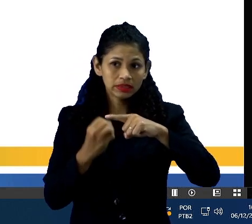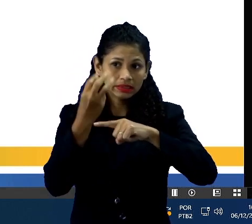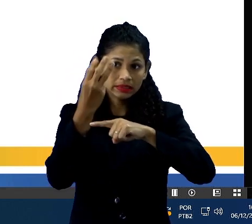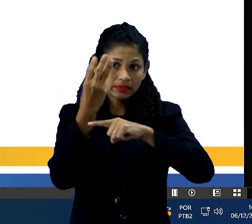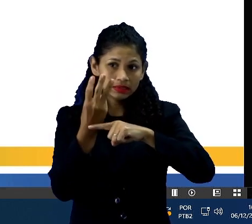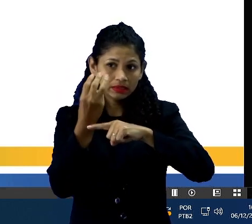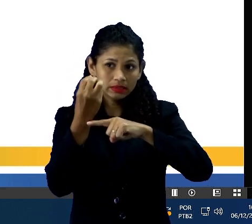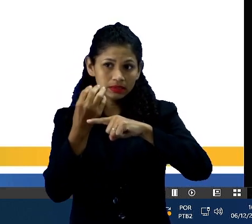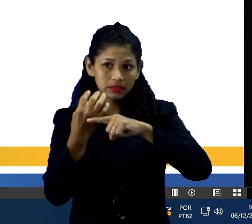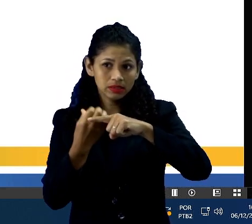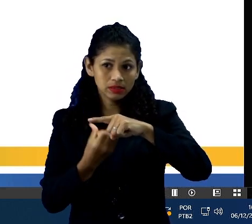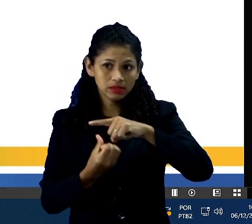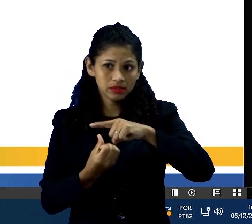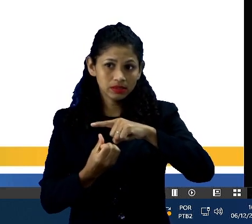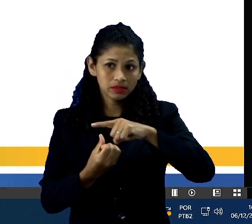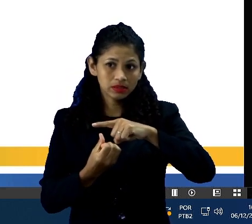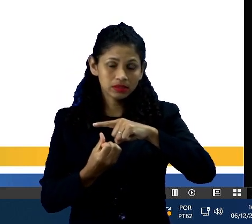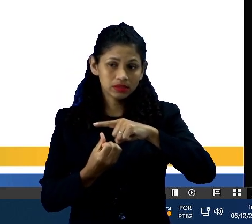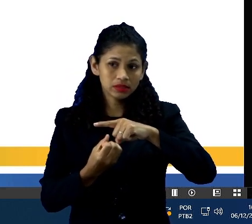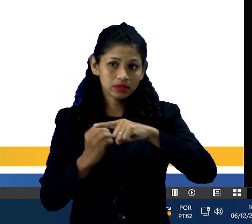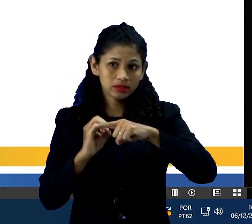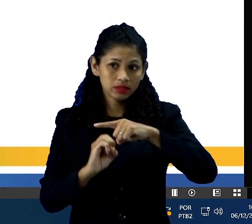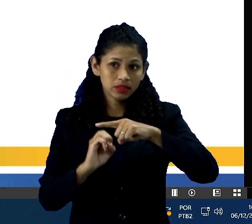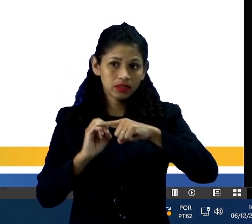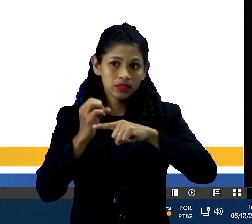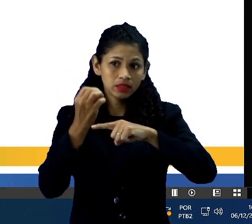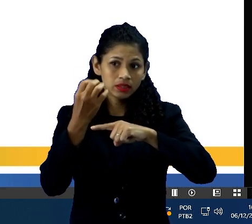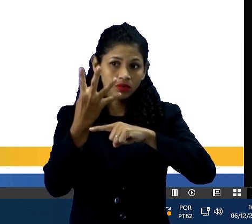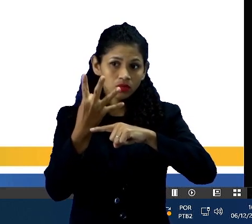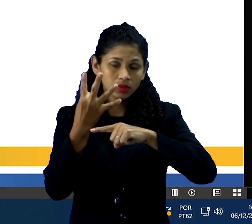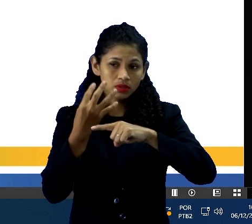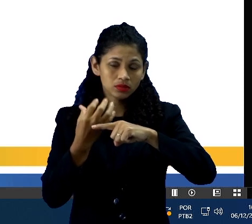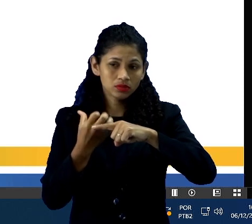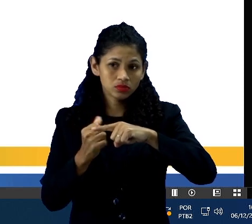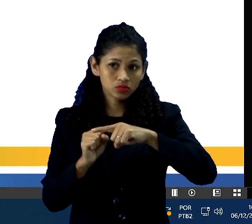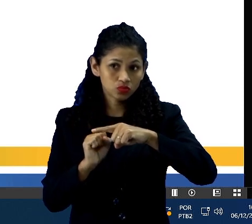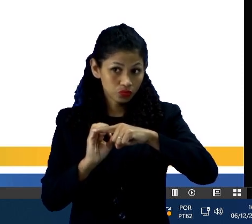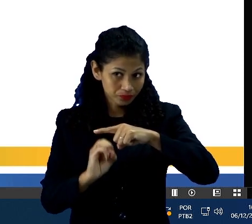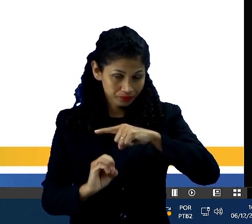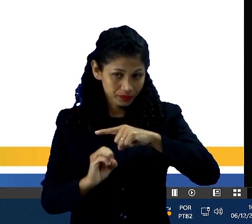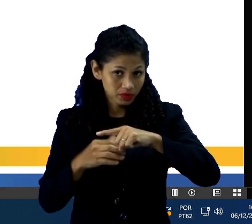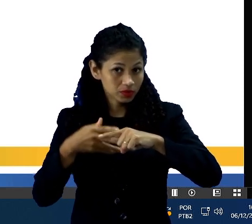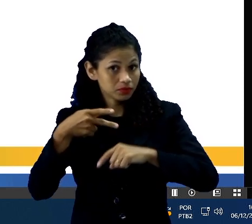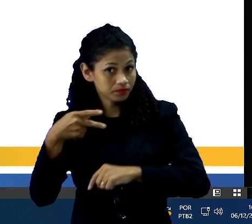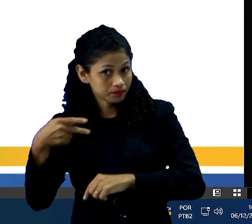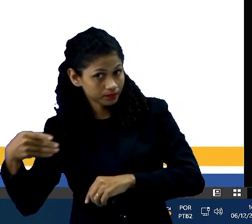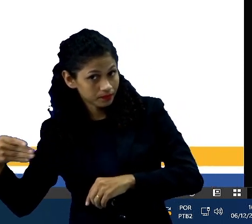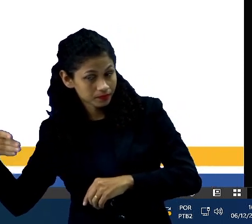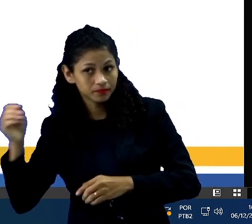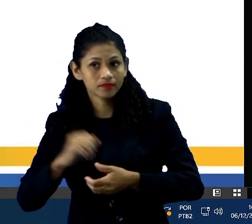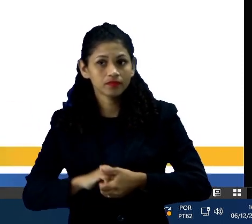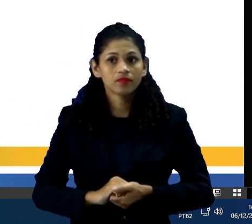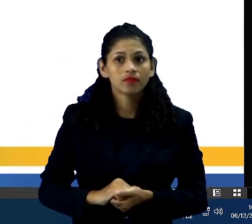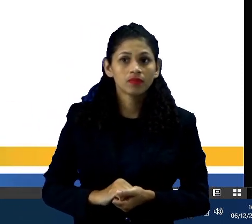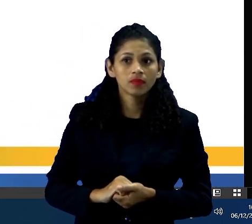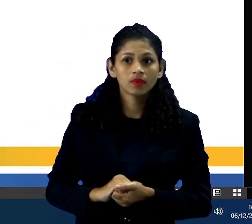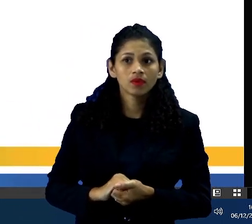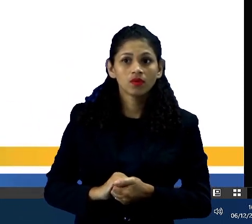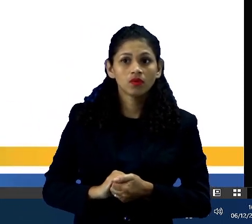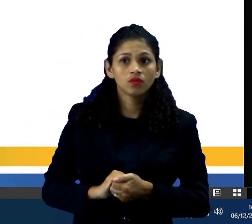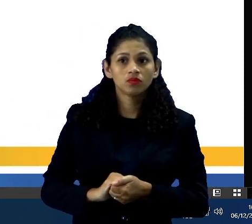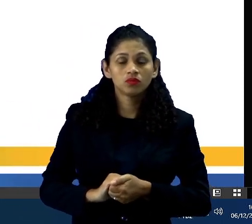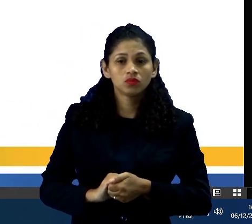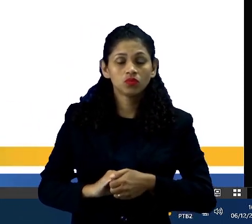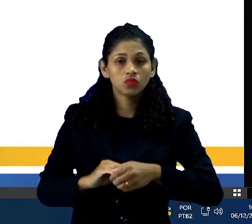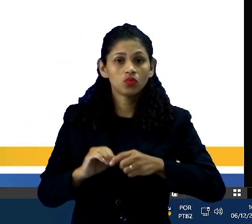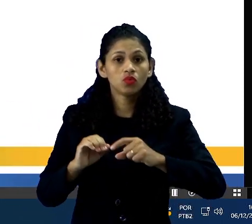5 está para 100, que é igual a 1 sobre 20. O quociente dessa sequência,